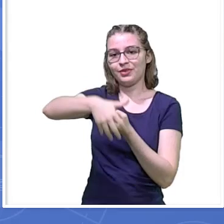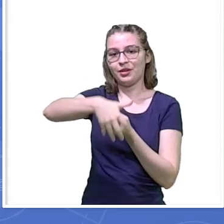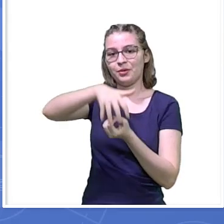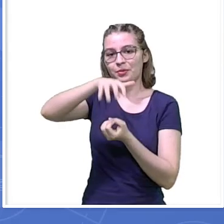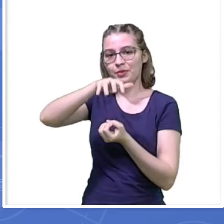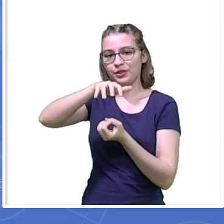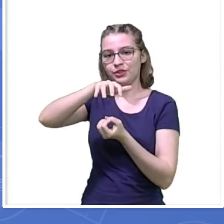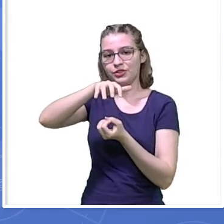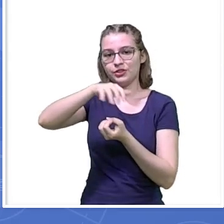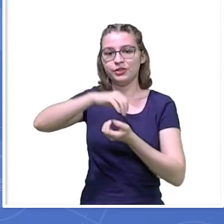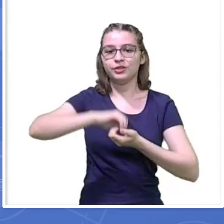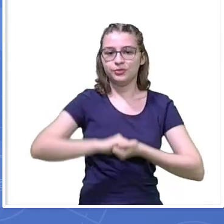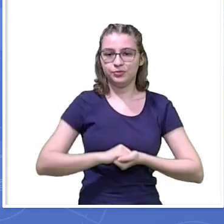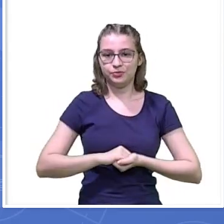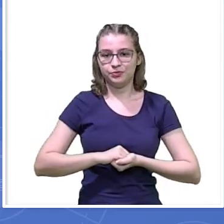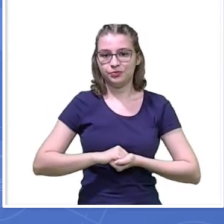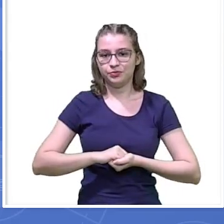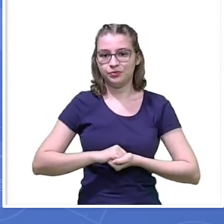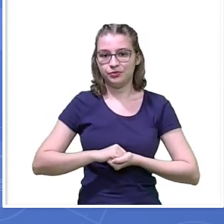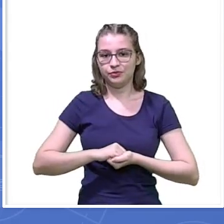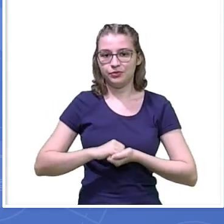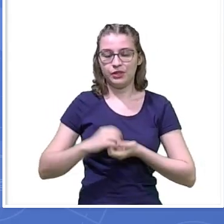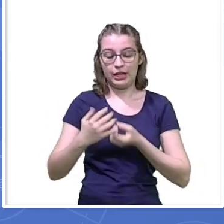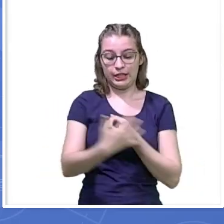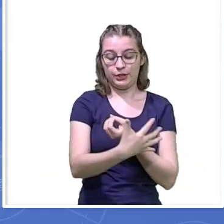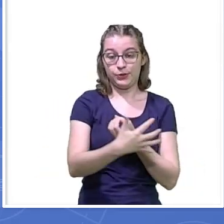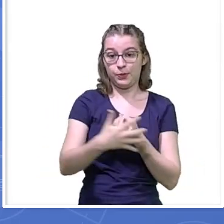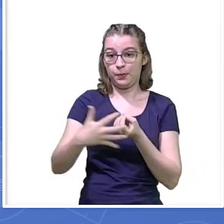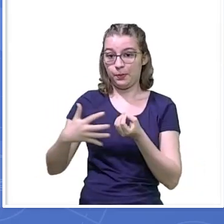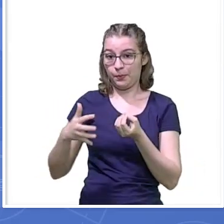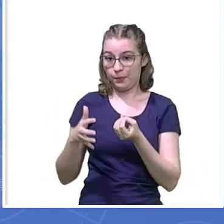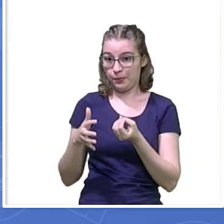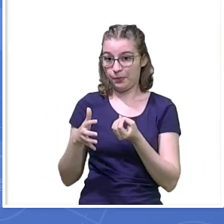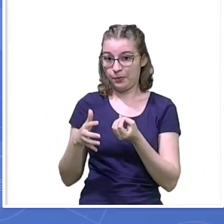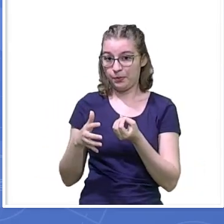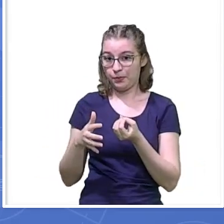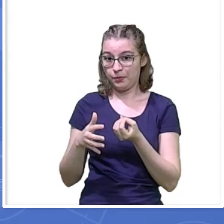esse cruzamento. Os paralelos são as linhas